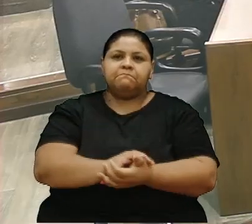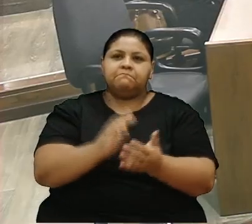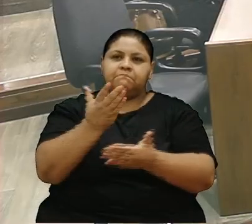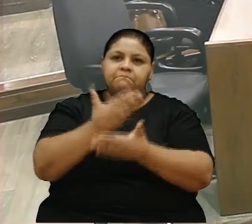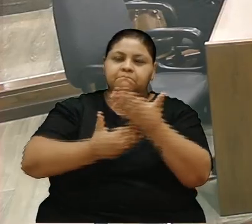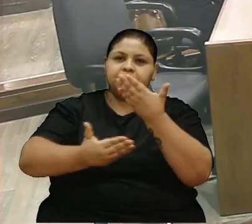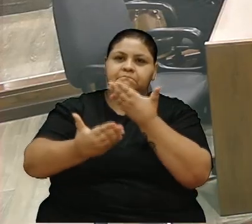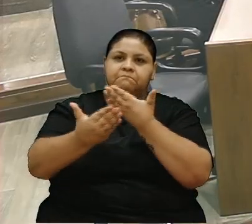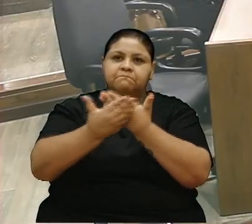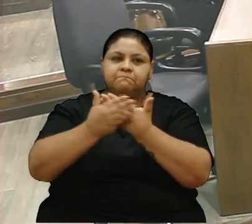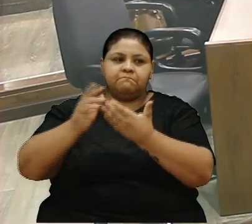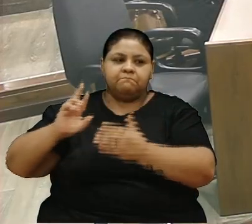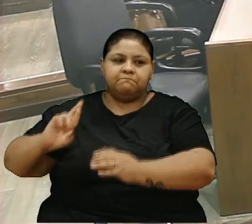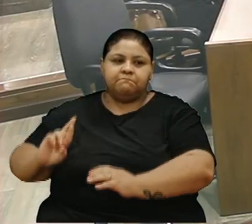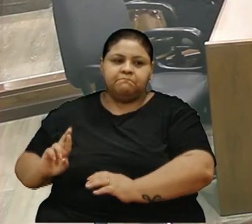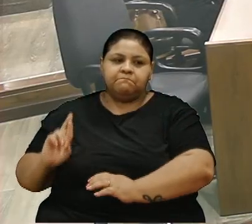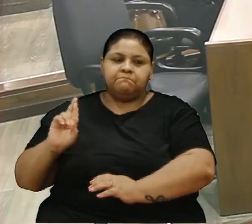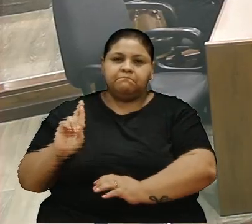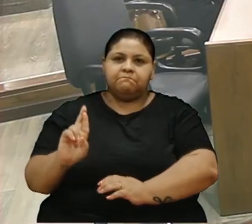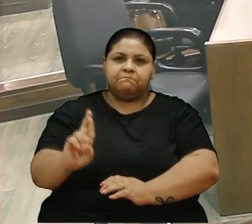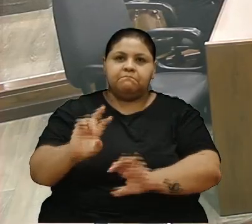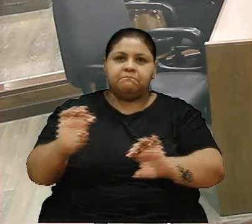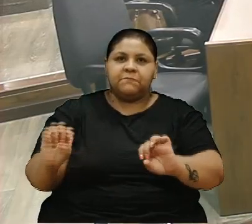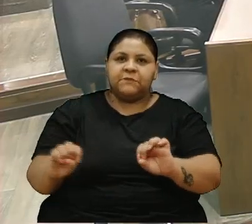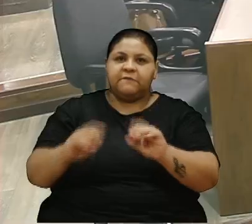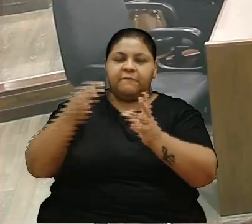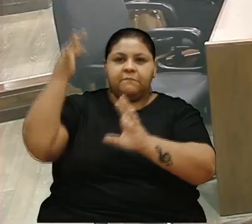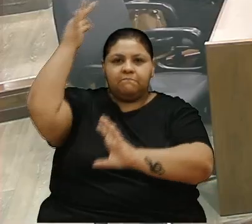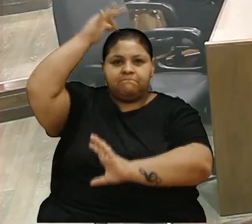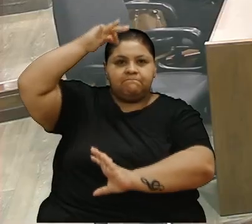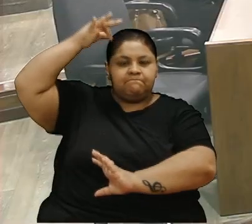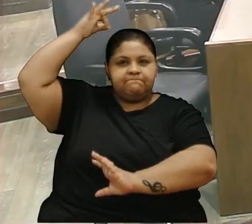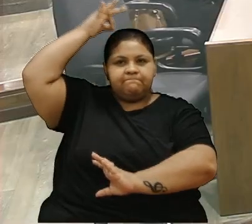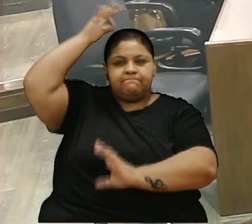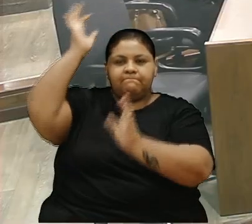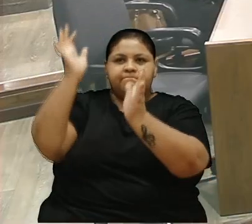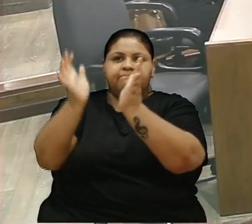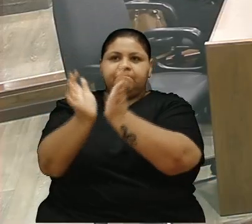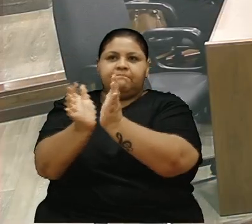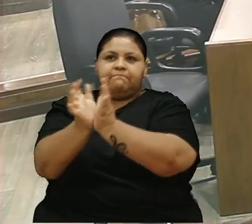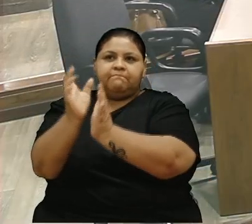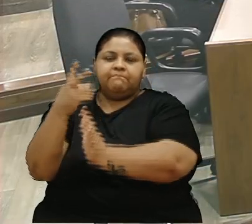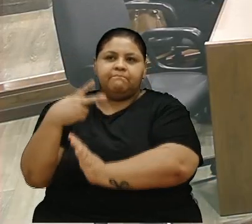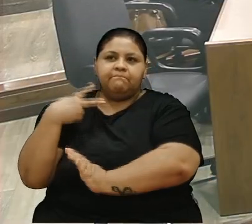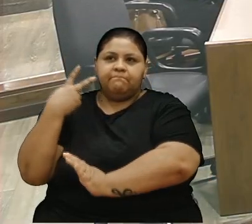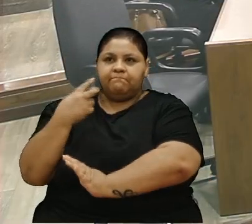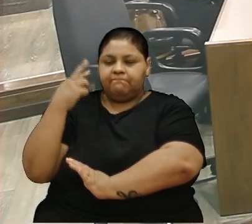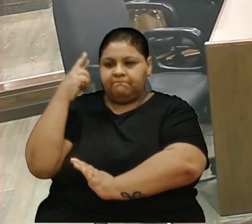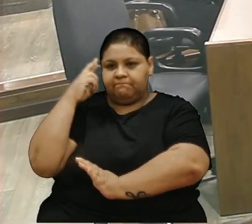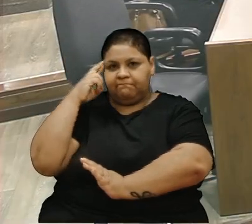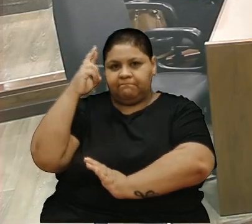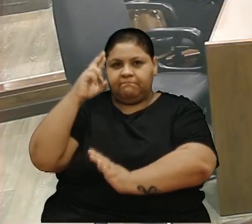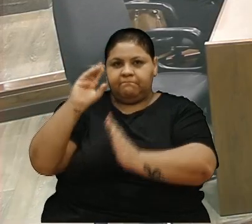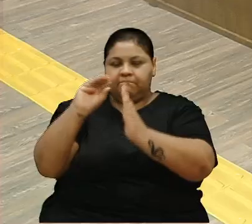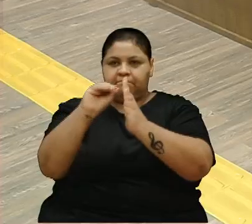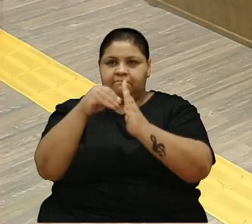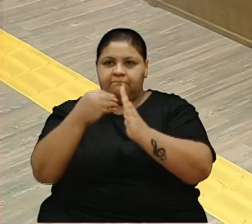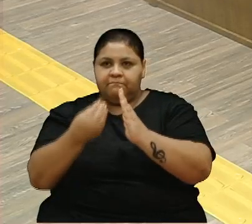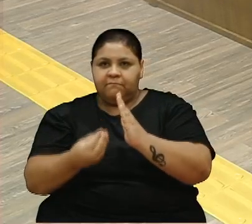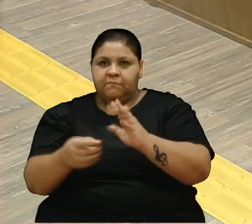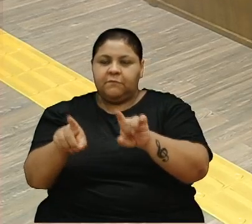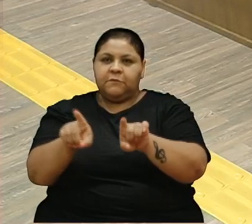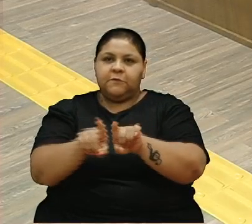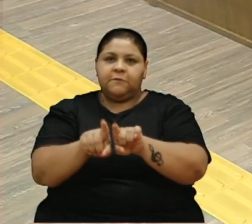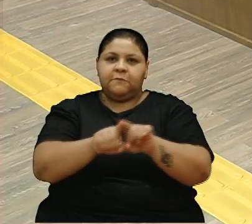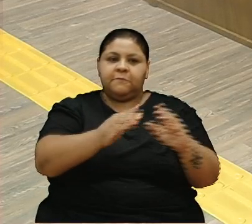todas representantes aqui da Festa do Divino, nosso colega vereador e diretor de SAMAI, e de forma especial os